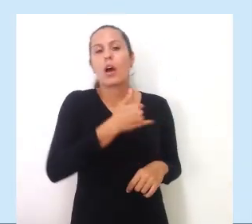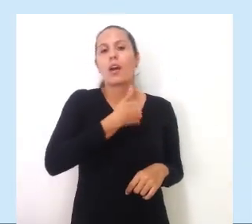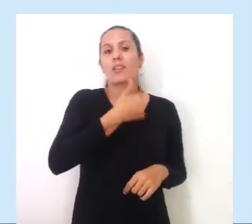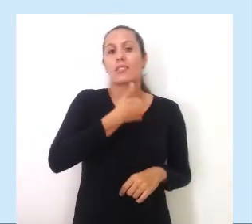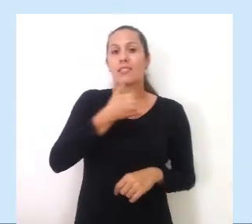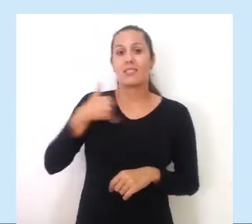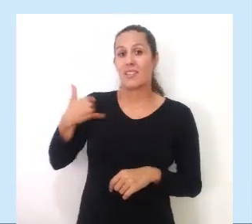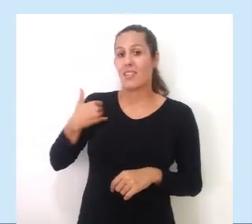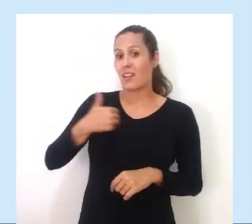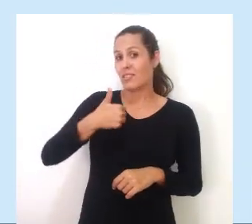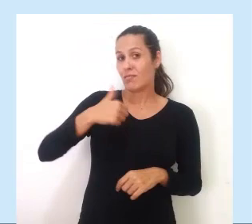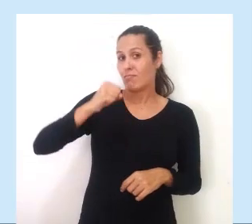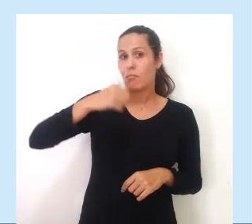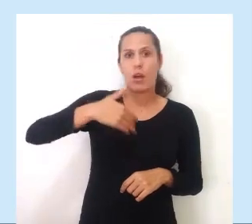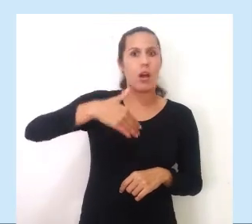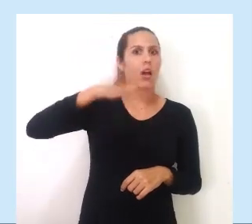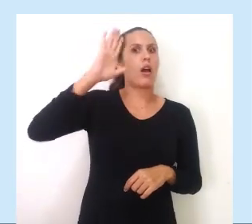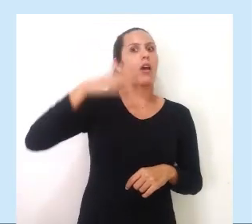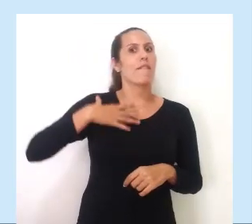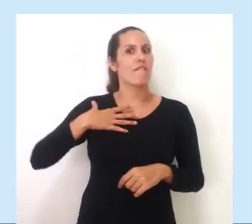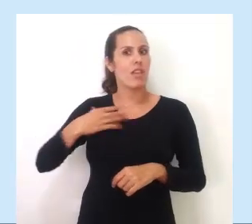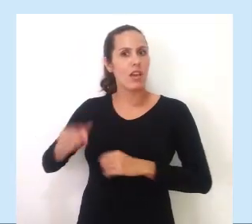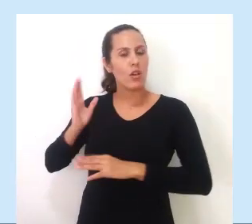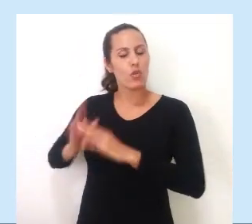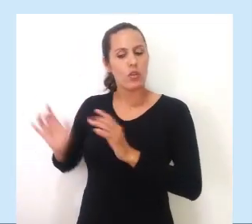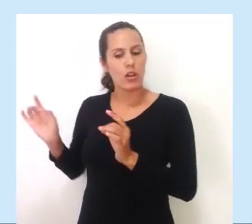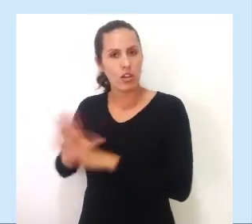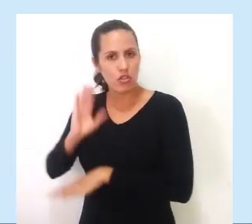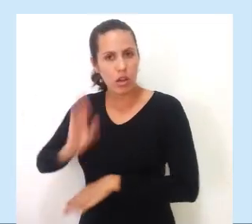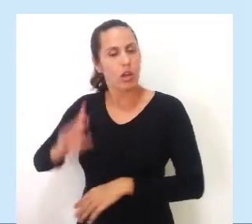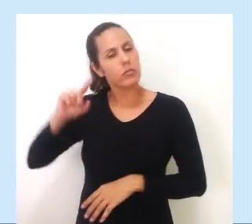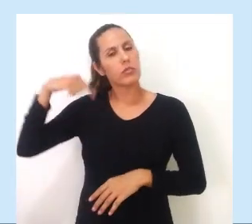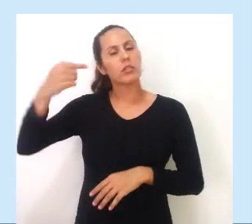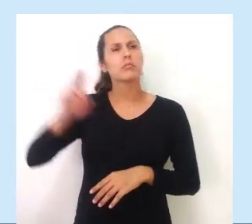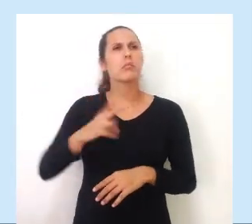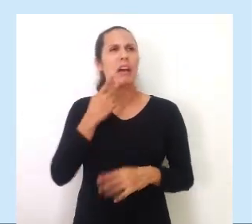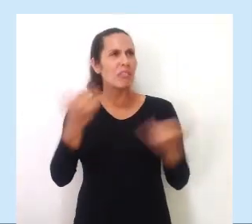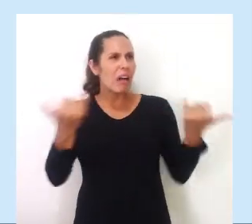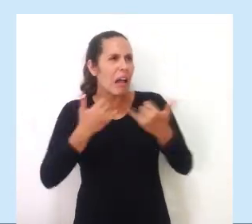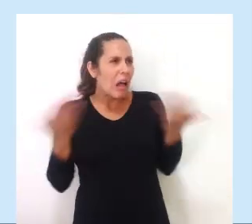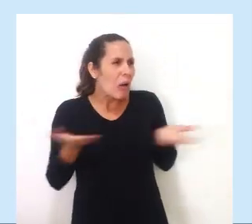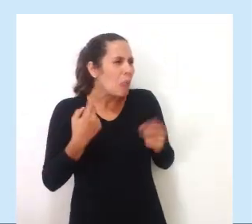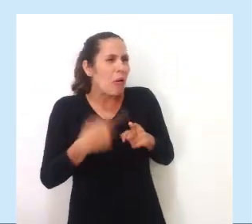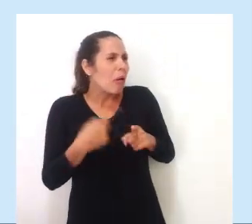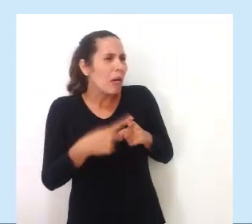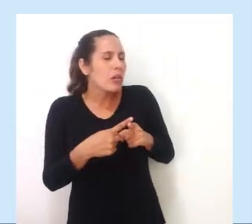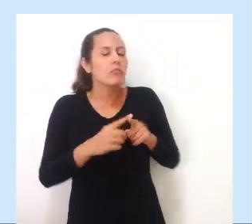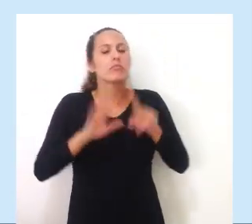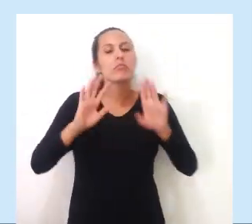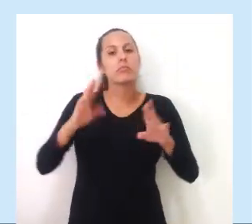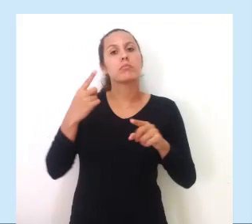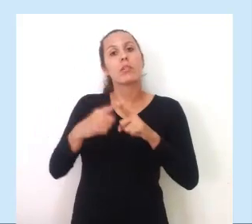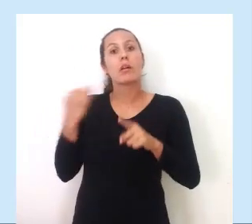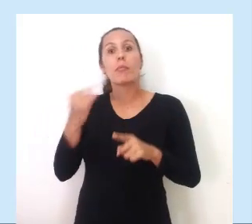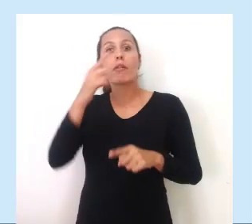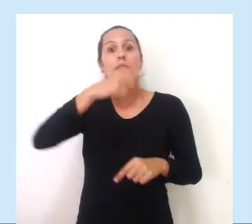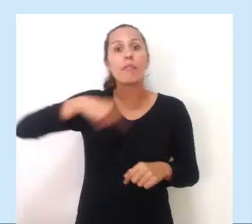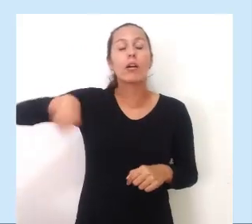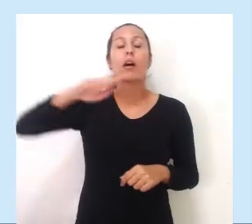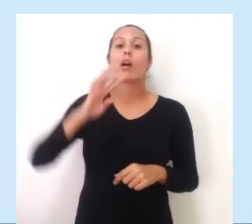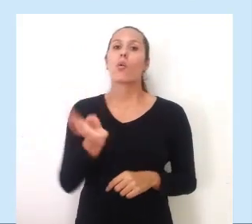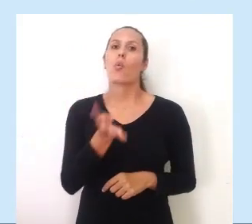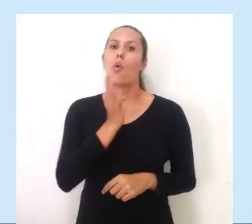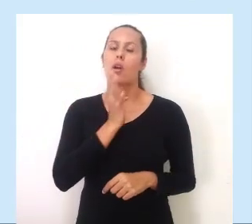quando tiver maior idade, quando já tiver filhos. E por que a senhora vai falar, Dantas? Porque